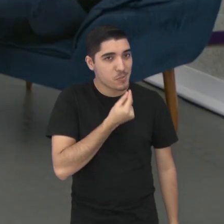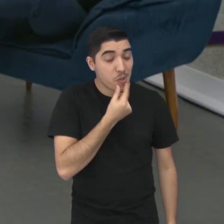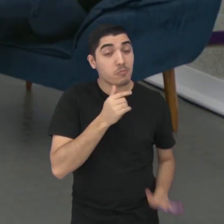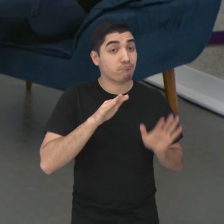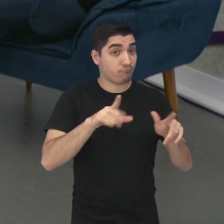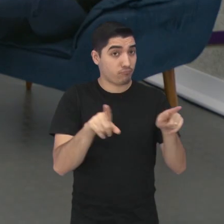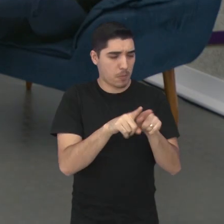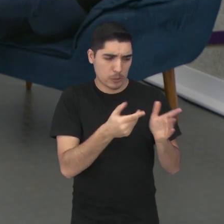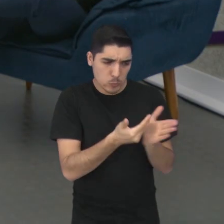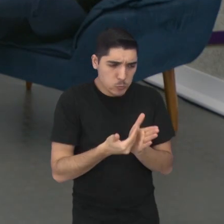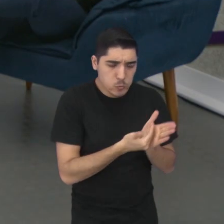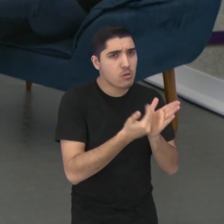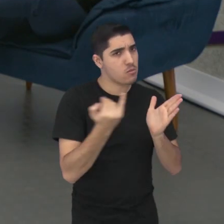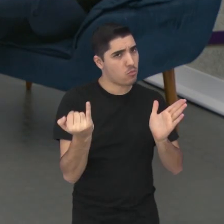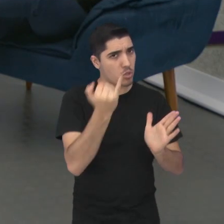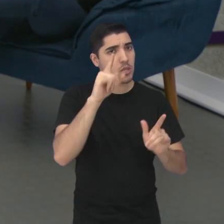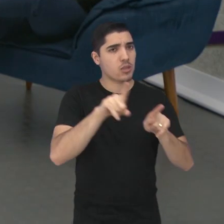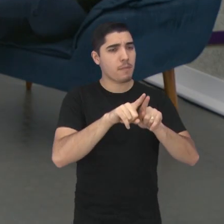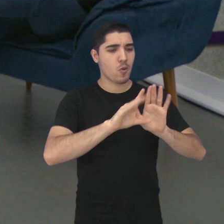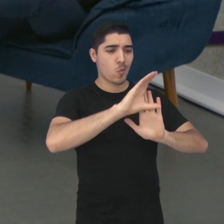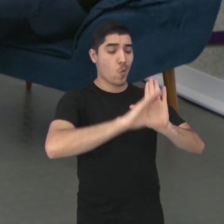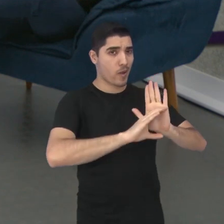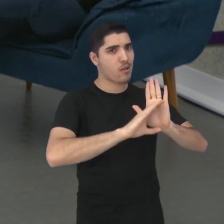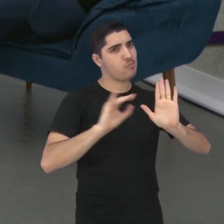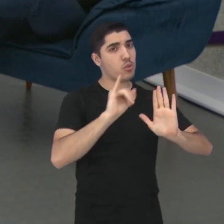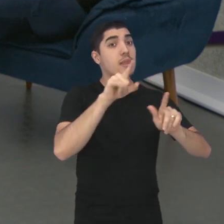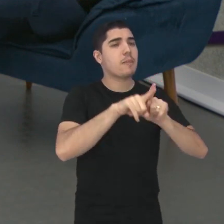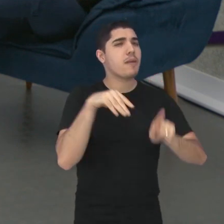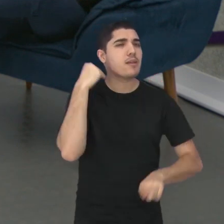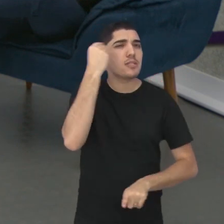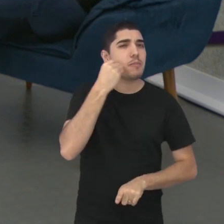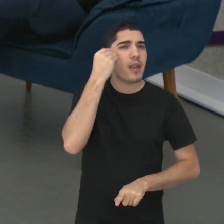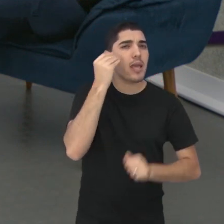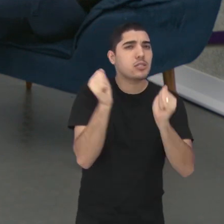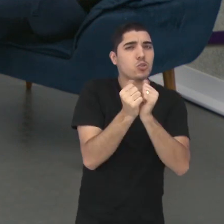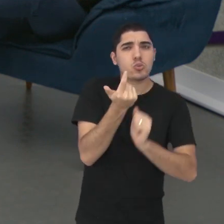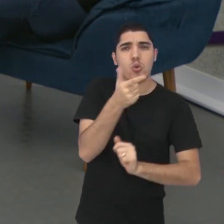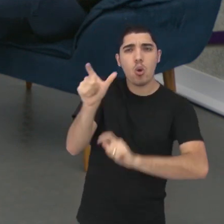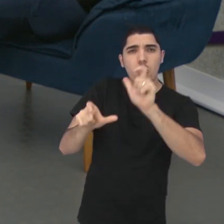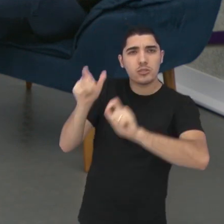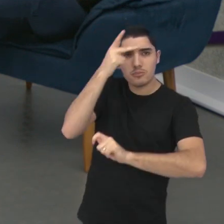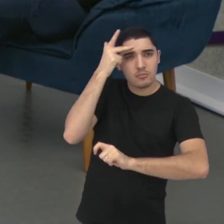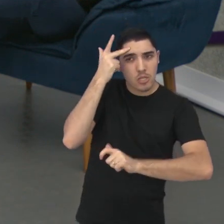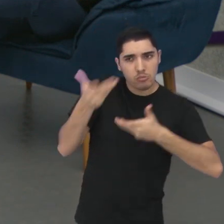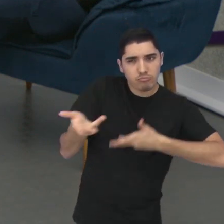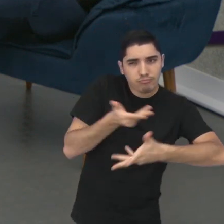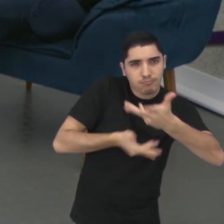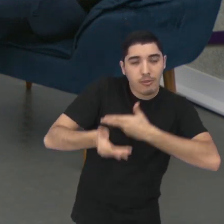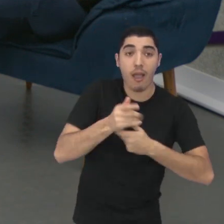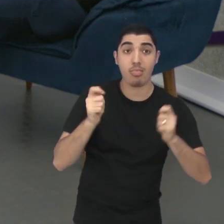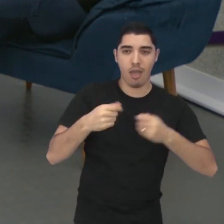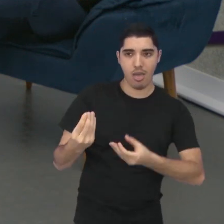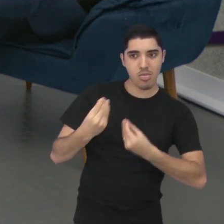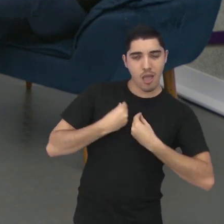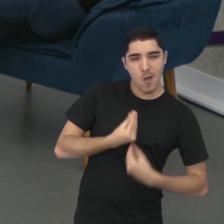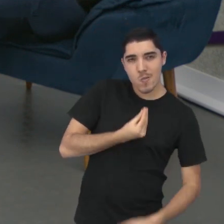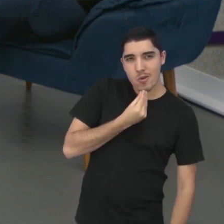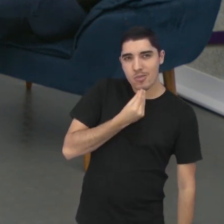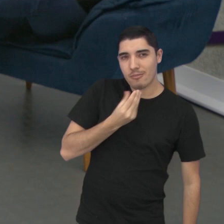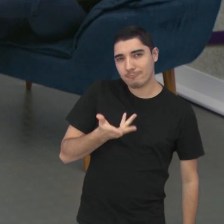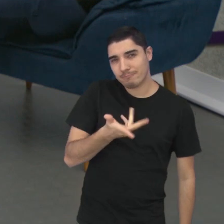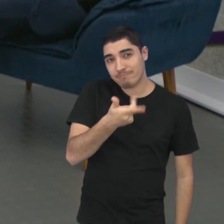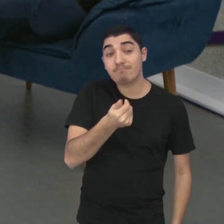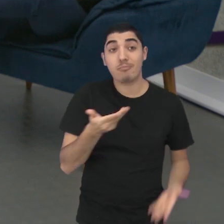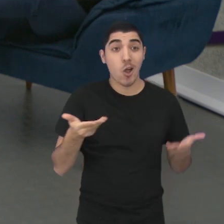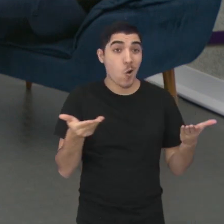Além do estudo, um bom portfólio e o network com outros desenvolvedores vai gerar diversas oportunidades, viu?